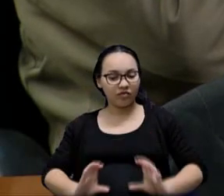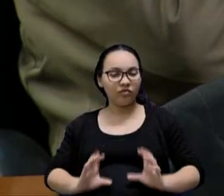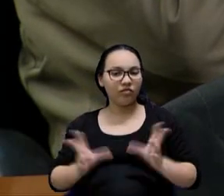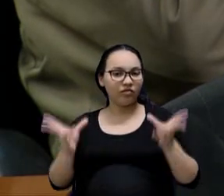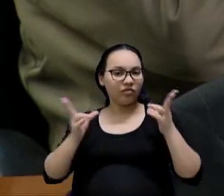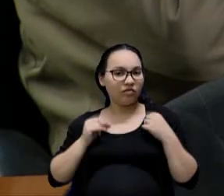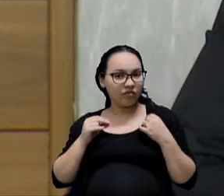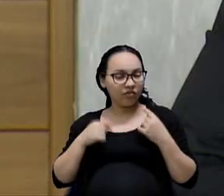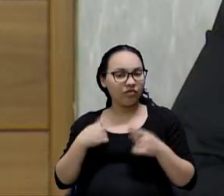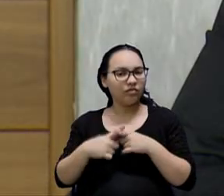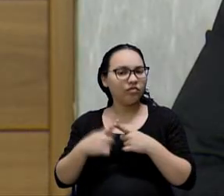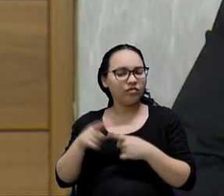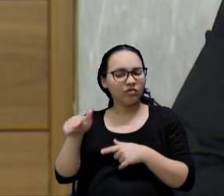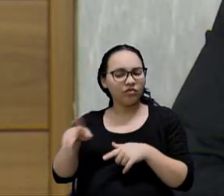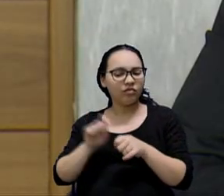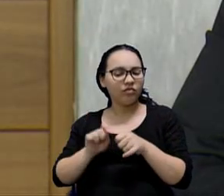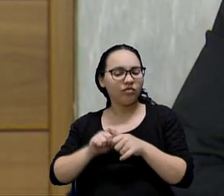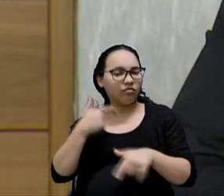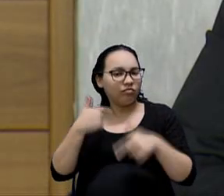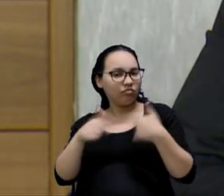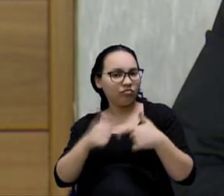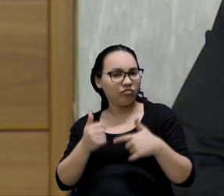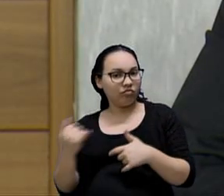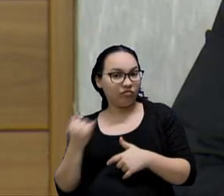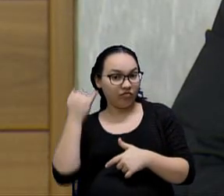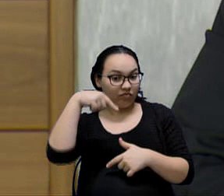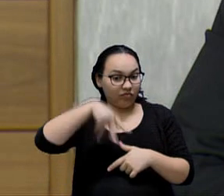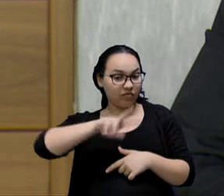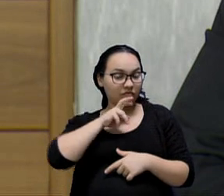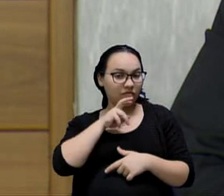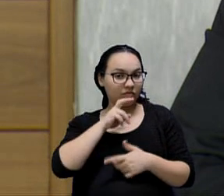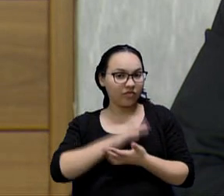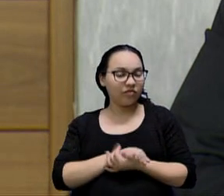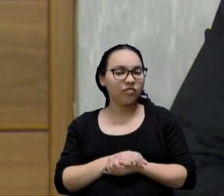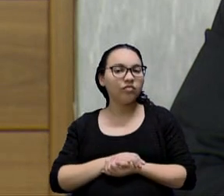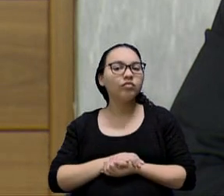pelos relevantes serviços prestados a Sorocaba.